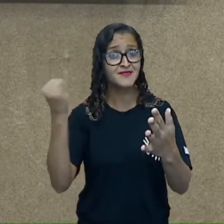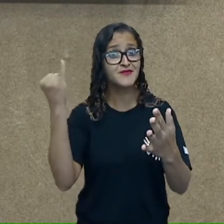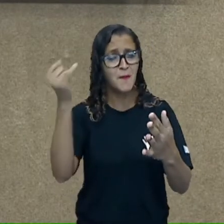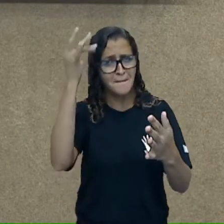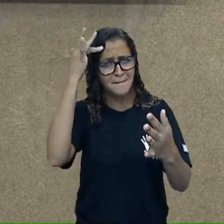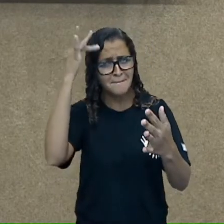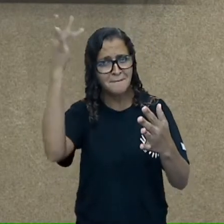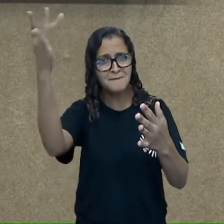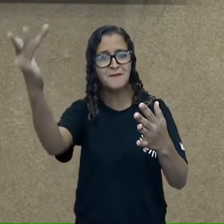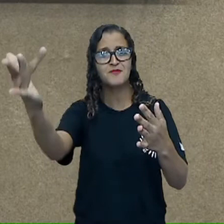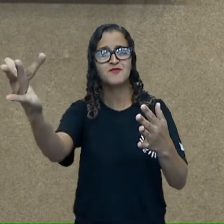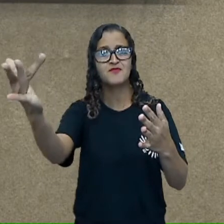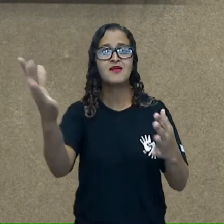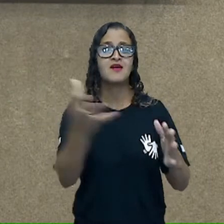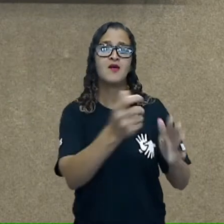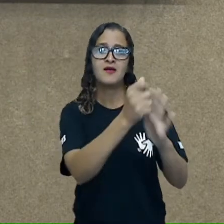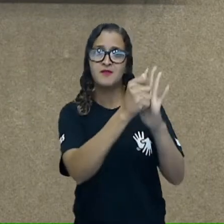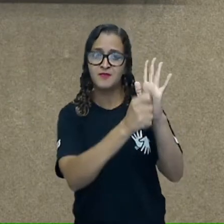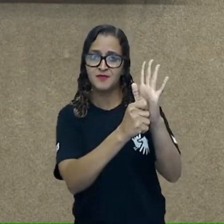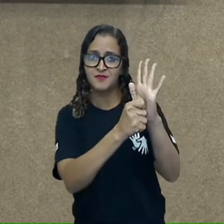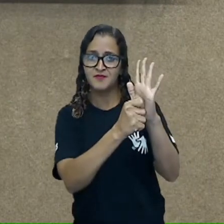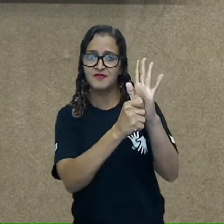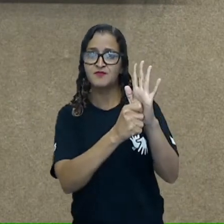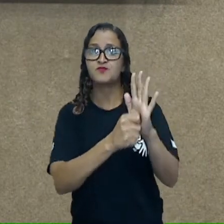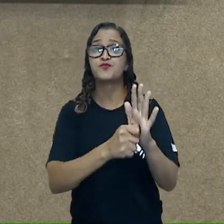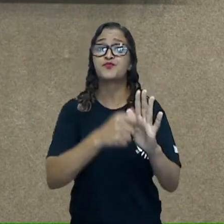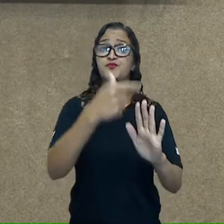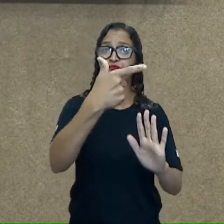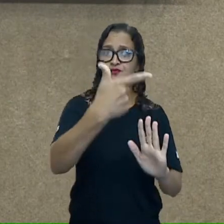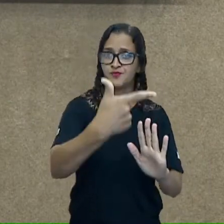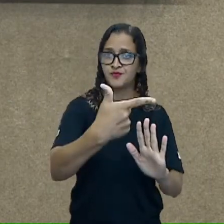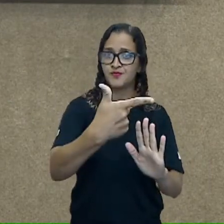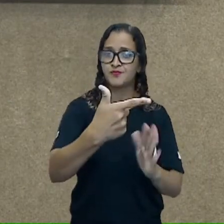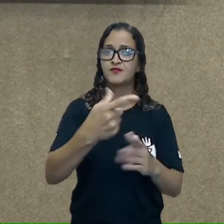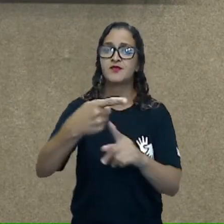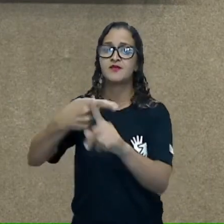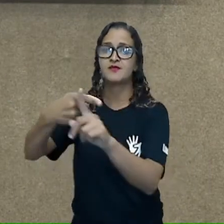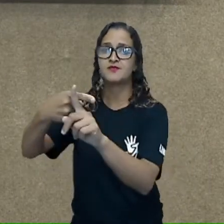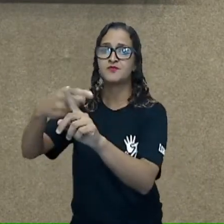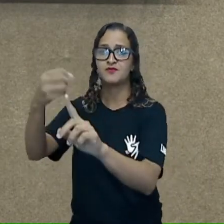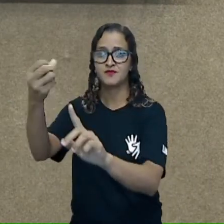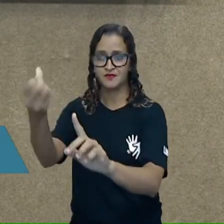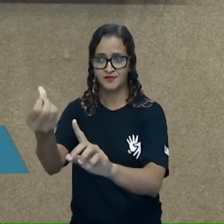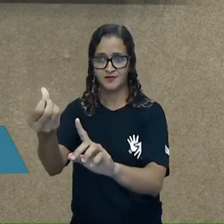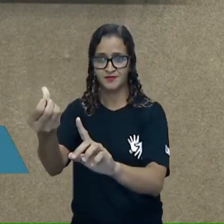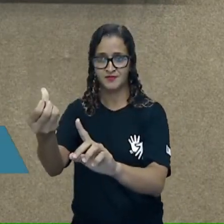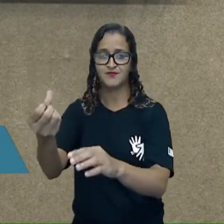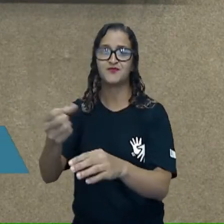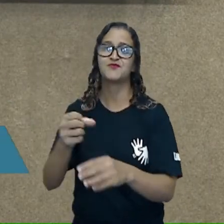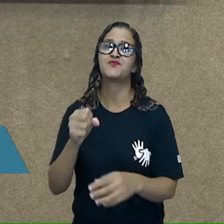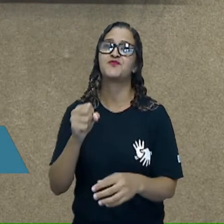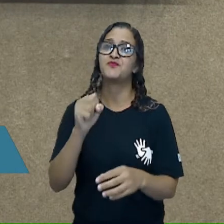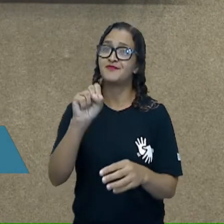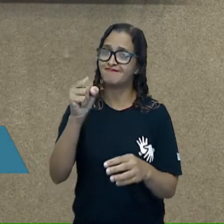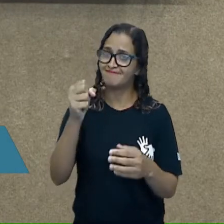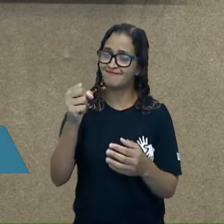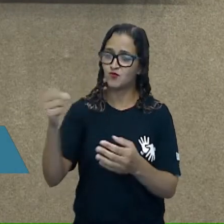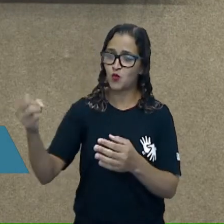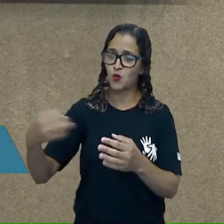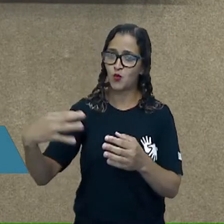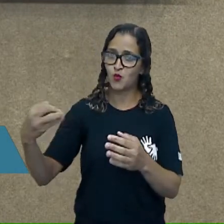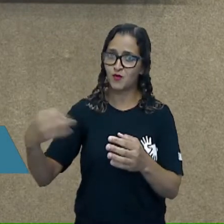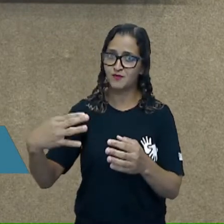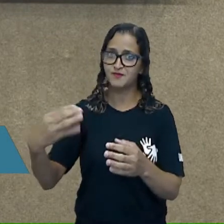Muito fácil. Eu peguei um algarismo, que é o meu algarismo 2, somei com o algarismo 6 e achei um novo número,